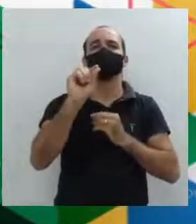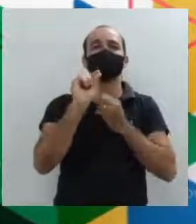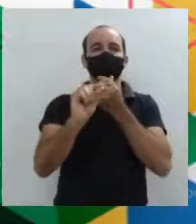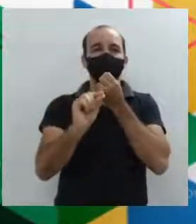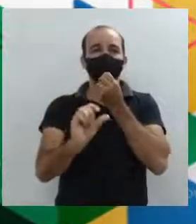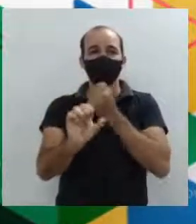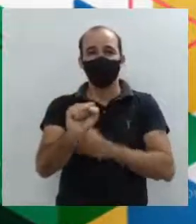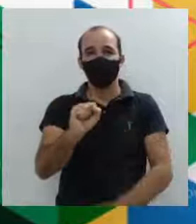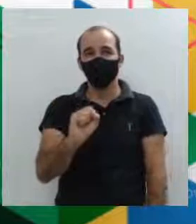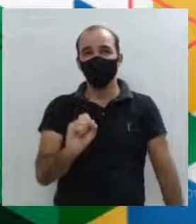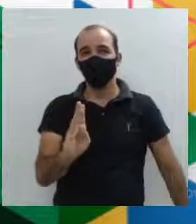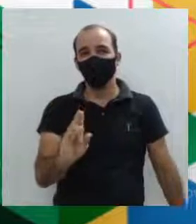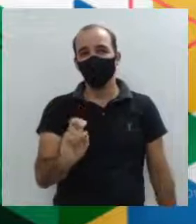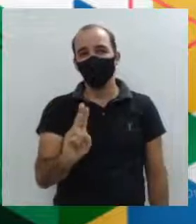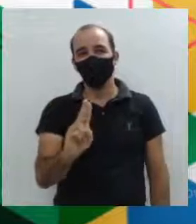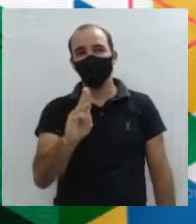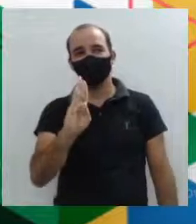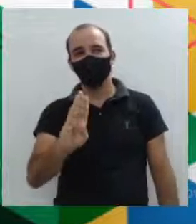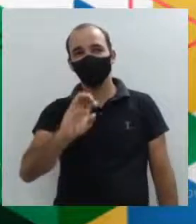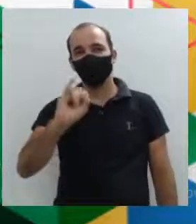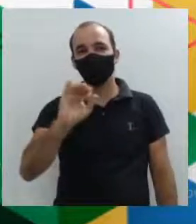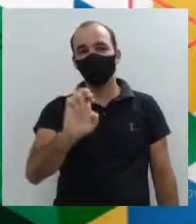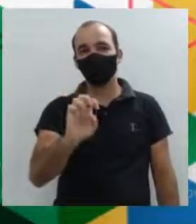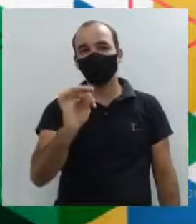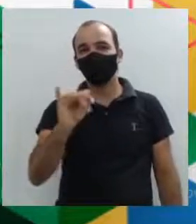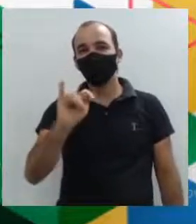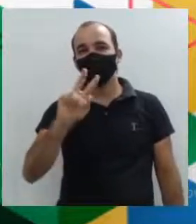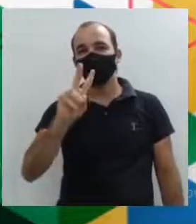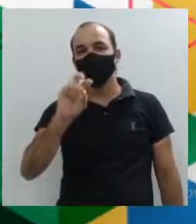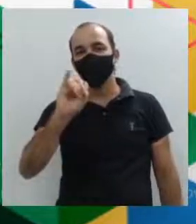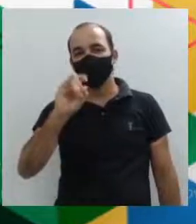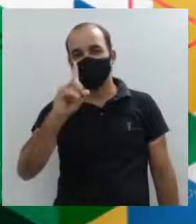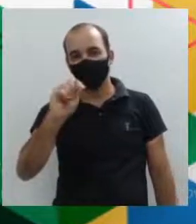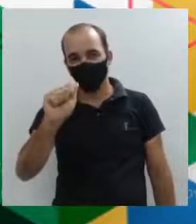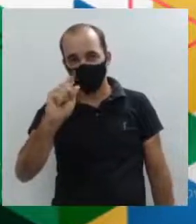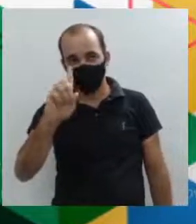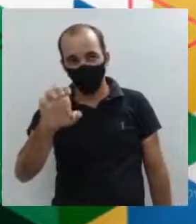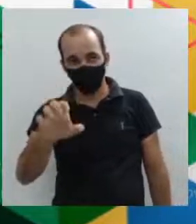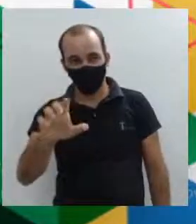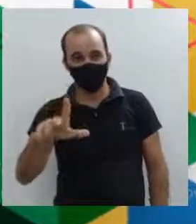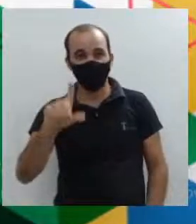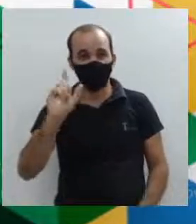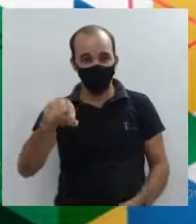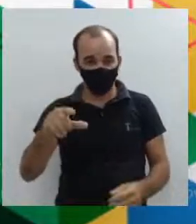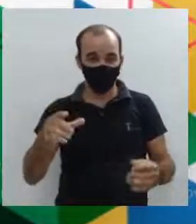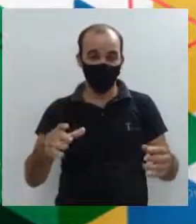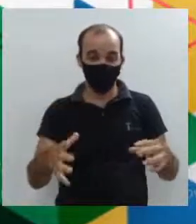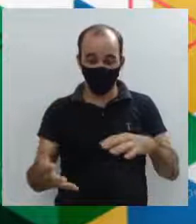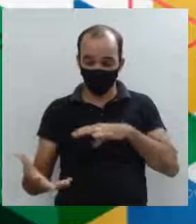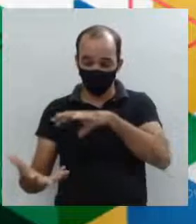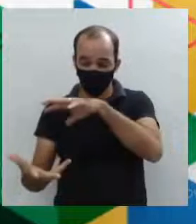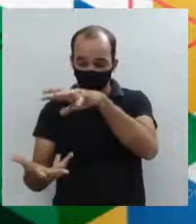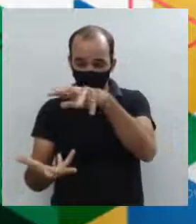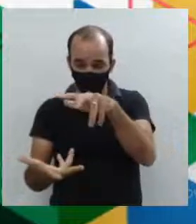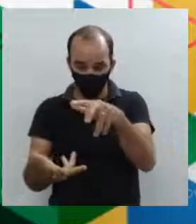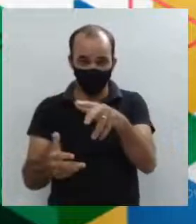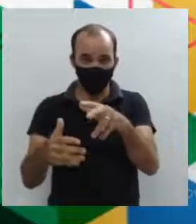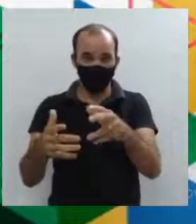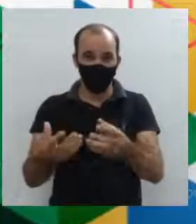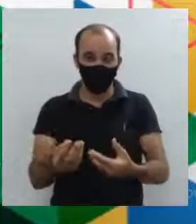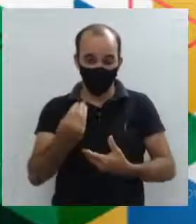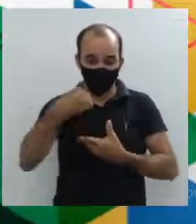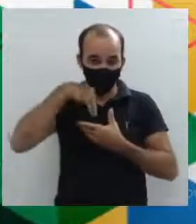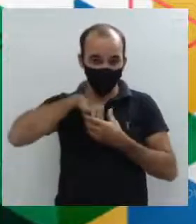A subjetividade, ela está relacionada a duas questões, o mundo interno e o mundo externo. Quando você fala do